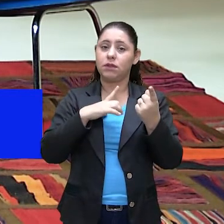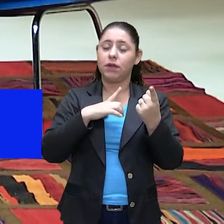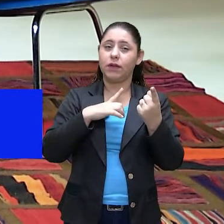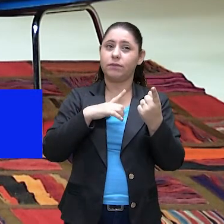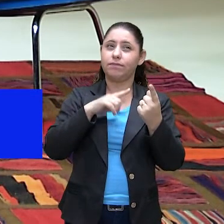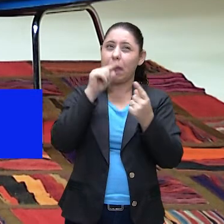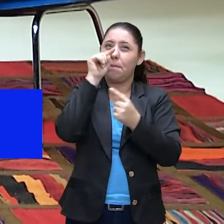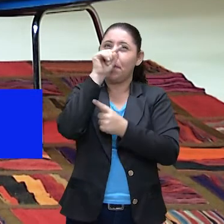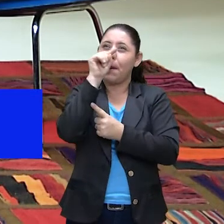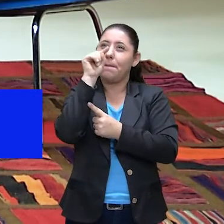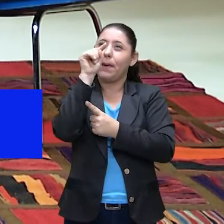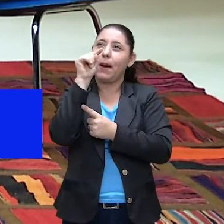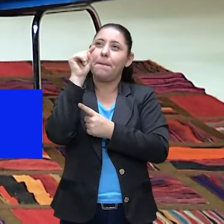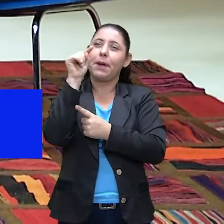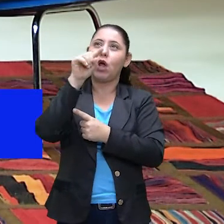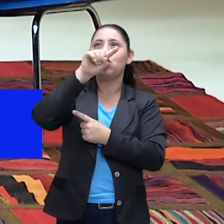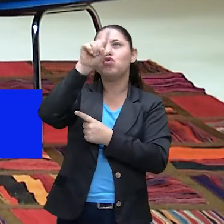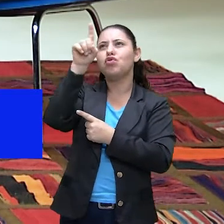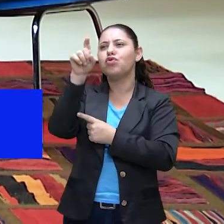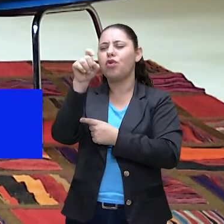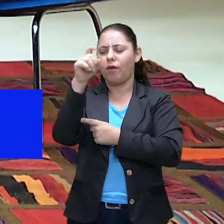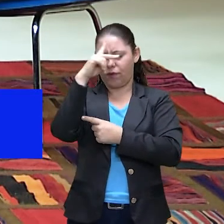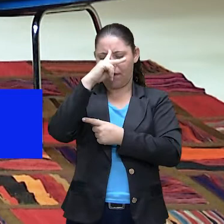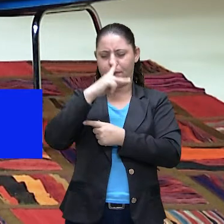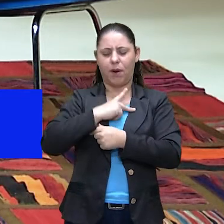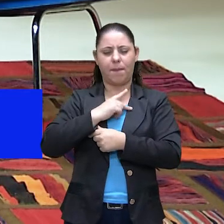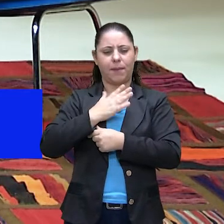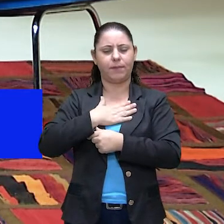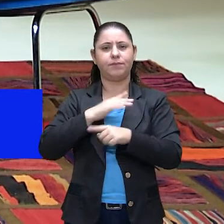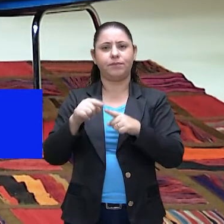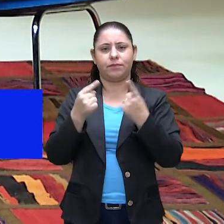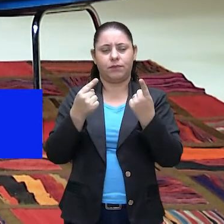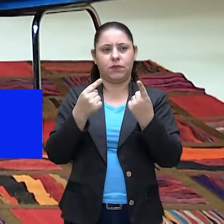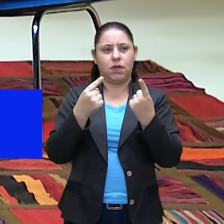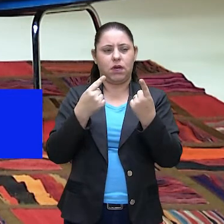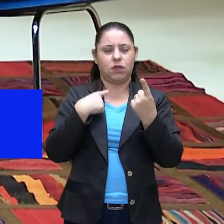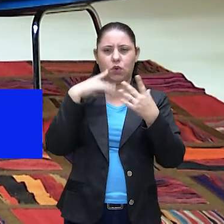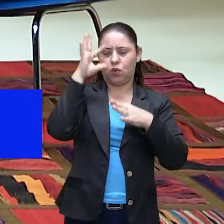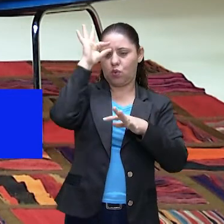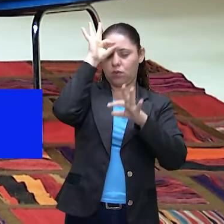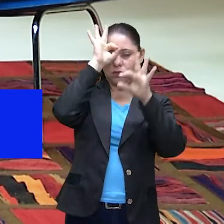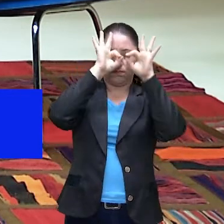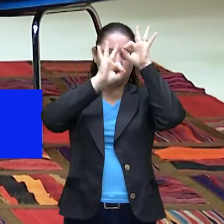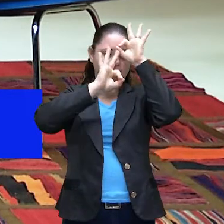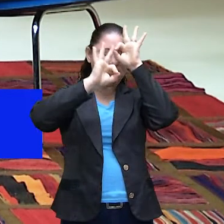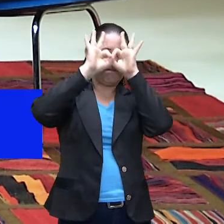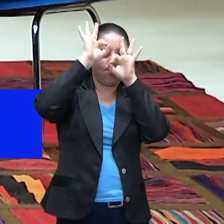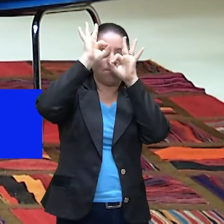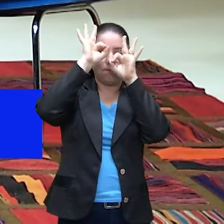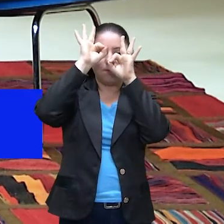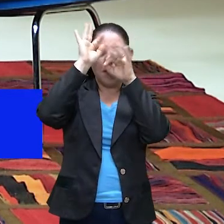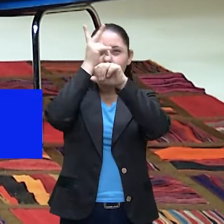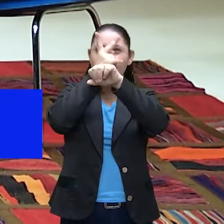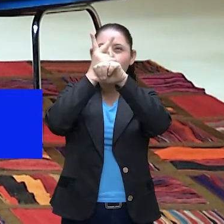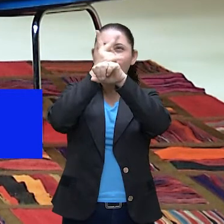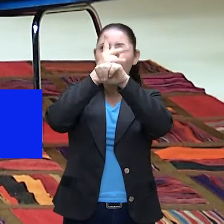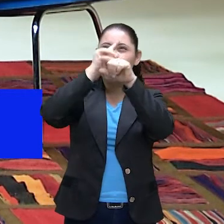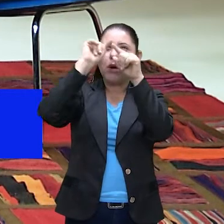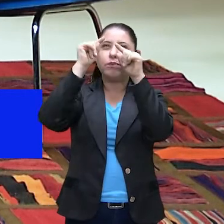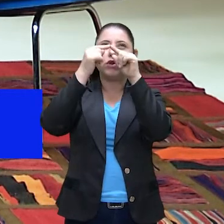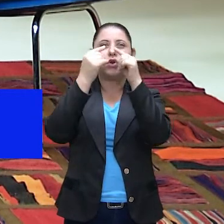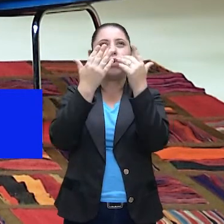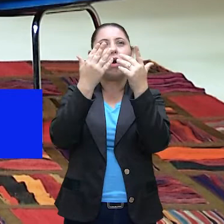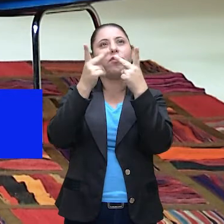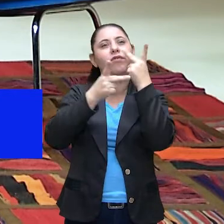Mas aí tem as reticências, as dúvidas internas minhas, mas eu monto artifícios de busca